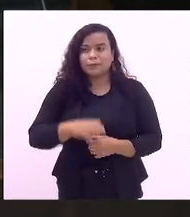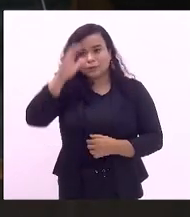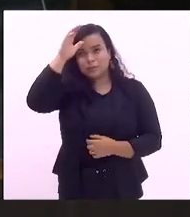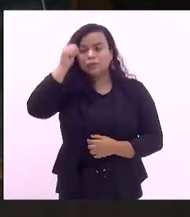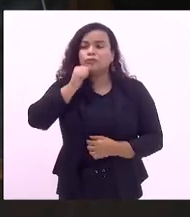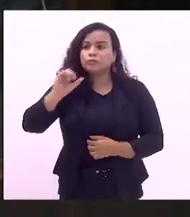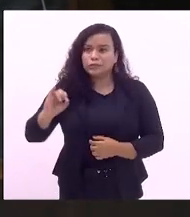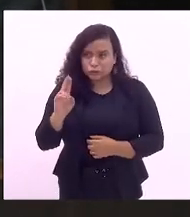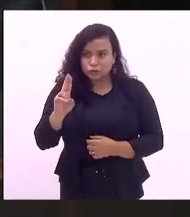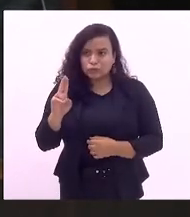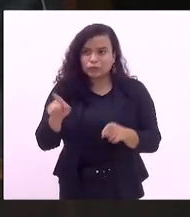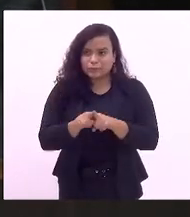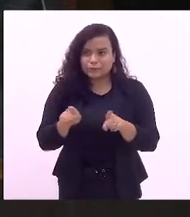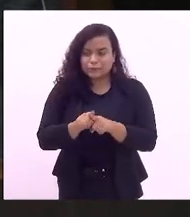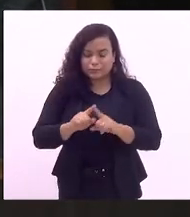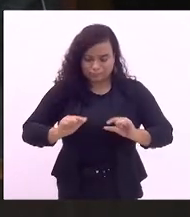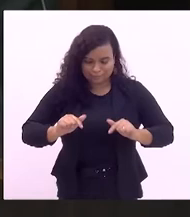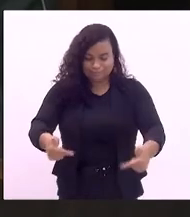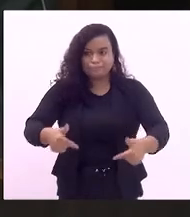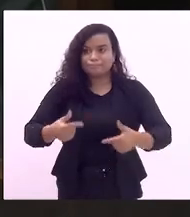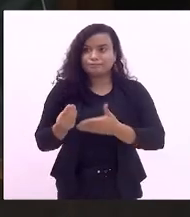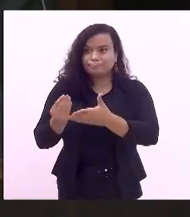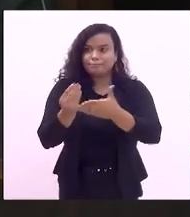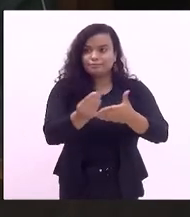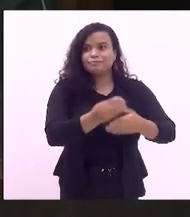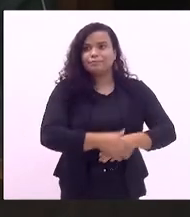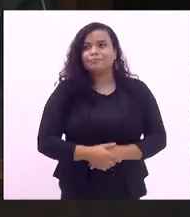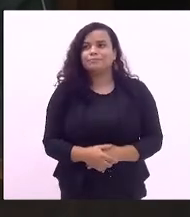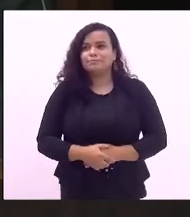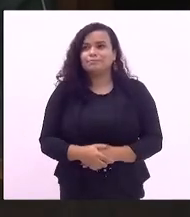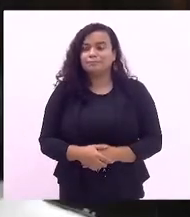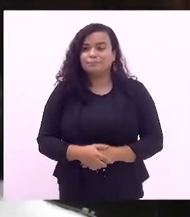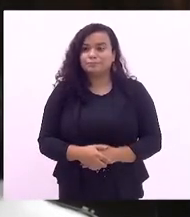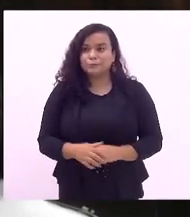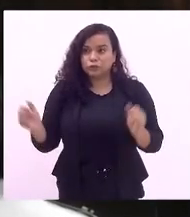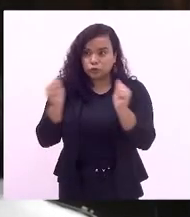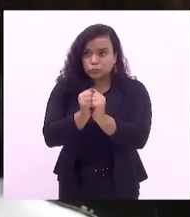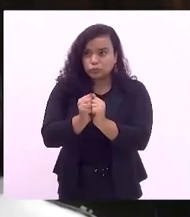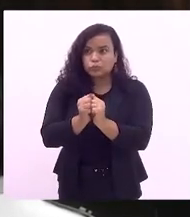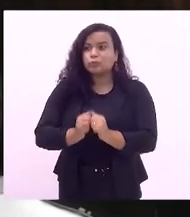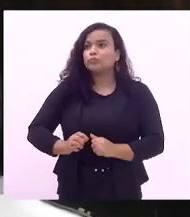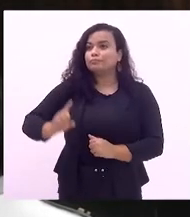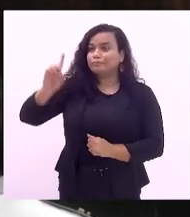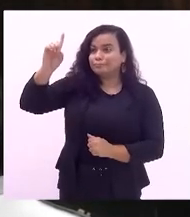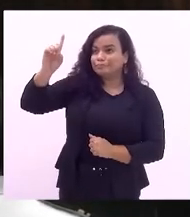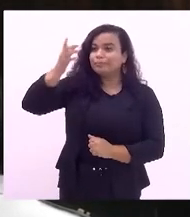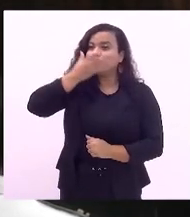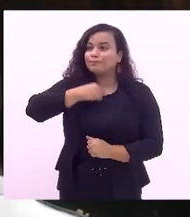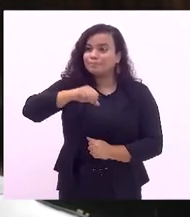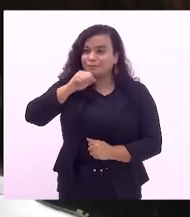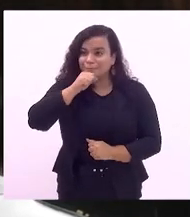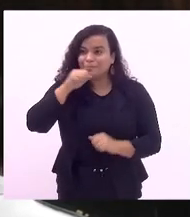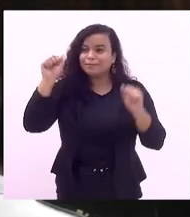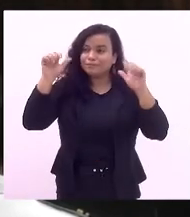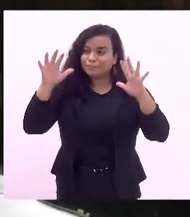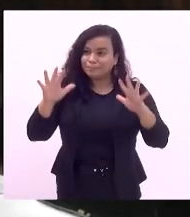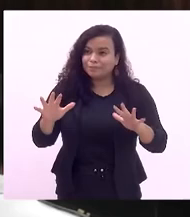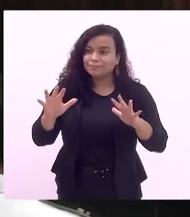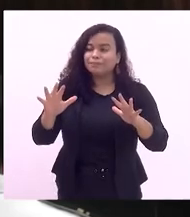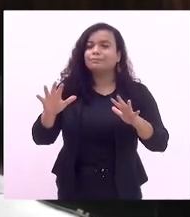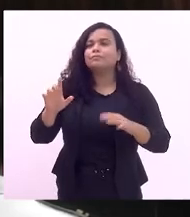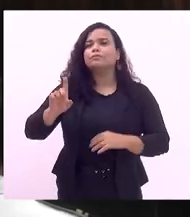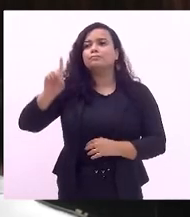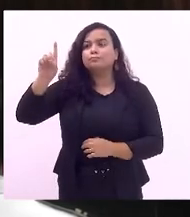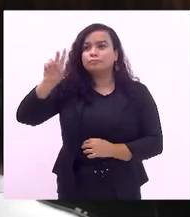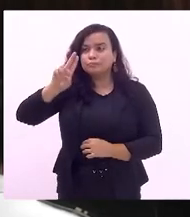tia Jô para essa iniciativa todos juntos Pai nosso que estás nos céus santificado seja